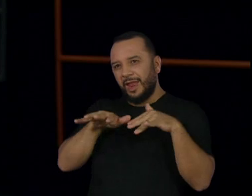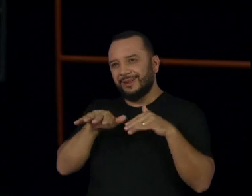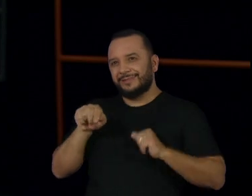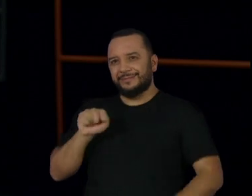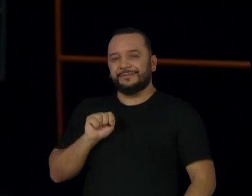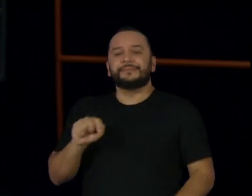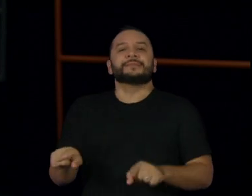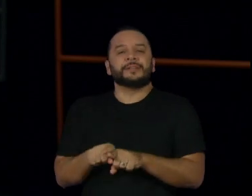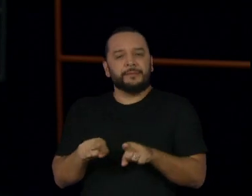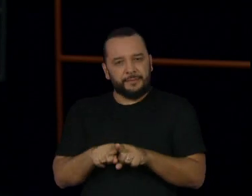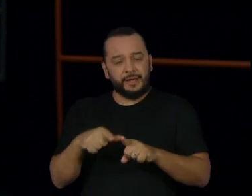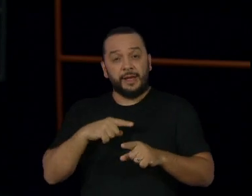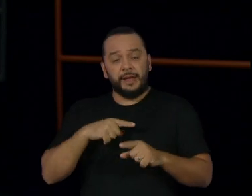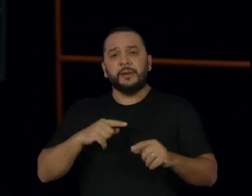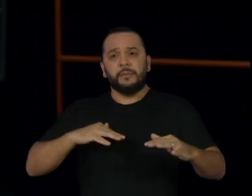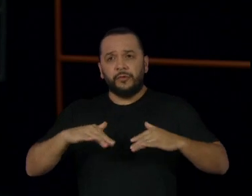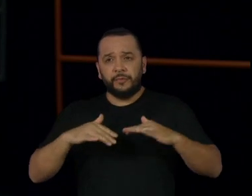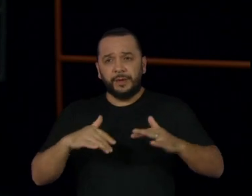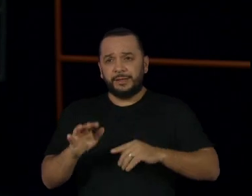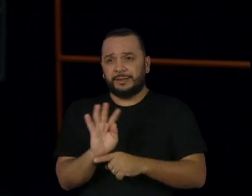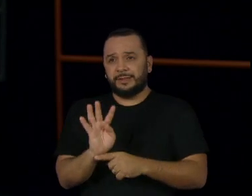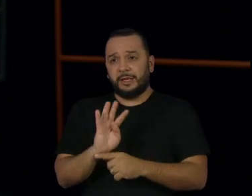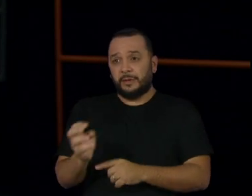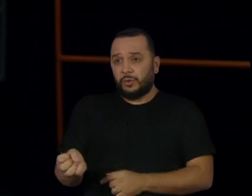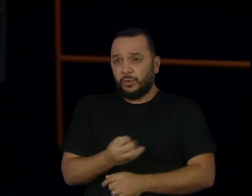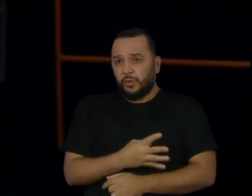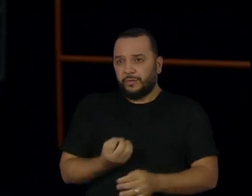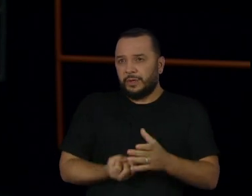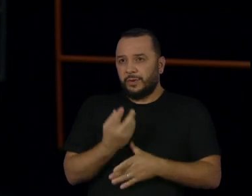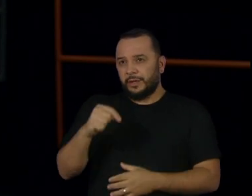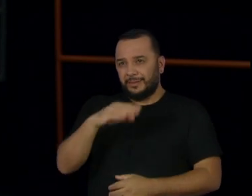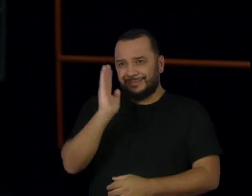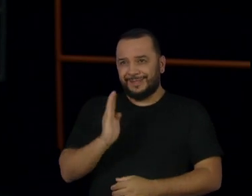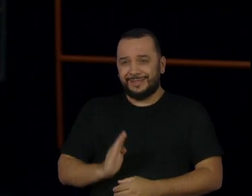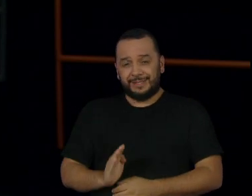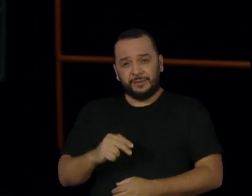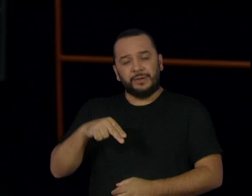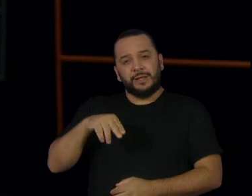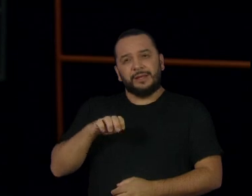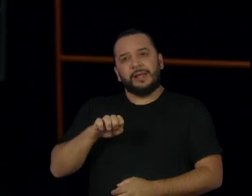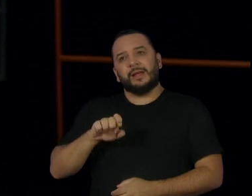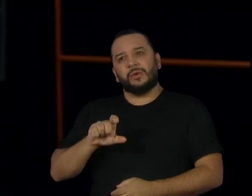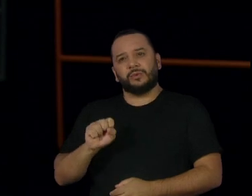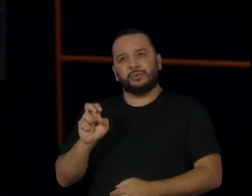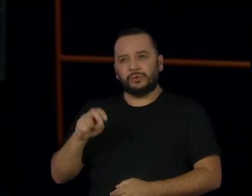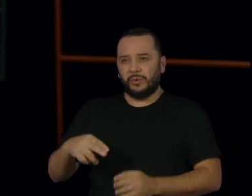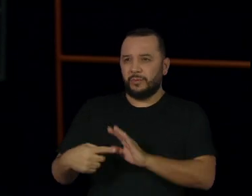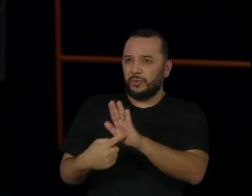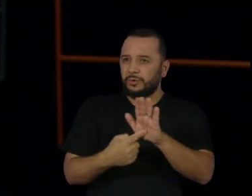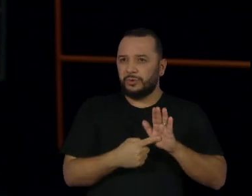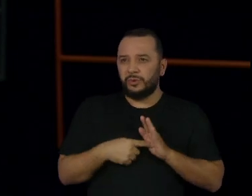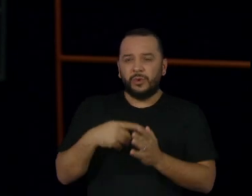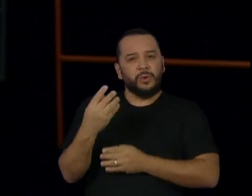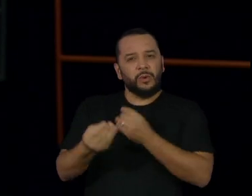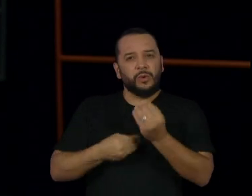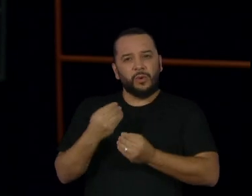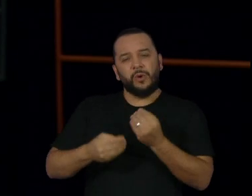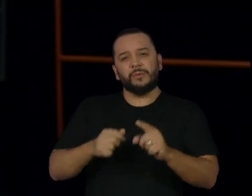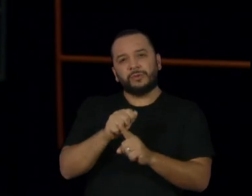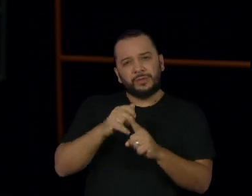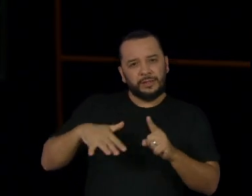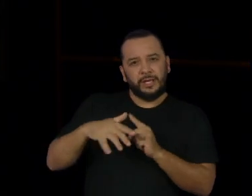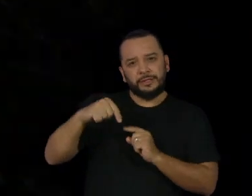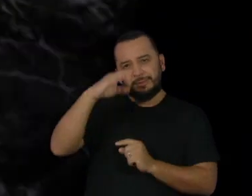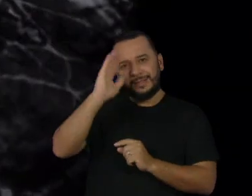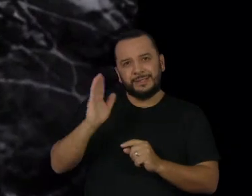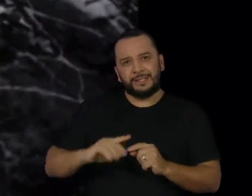ao movimento do cinema novo que surgia no Brasil, Nelson retratou como poucos a estrutura social de um país de grandes